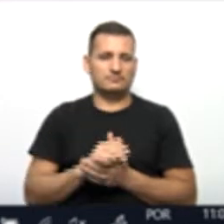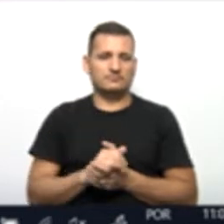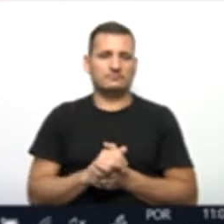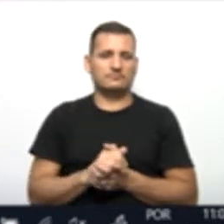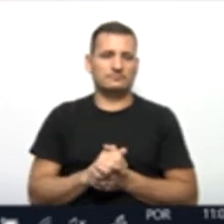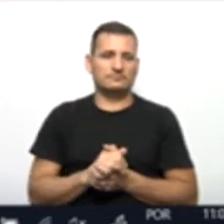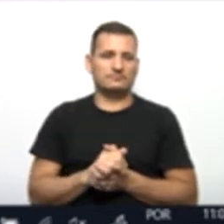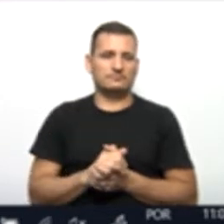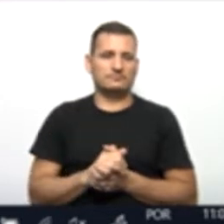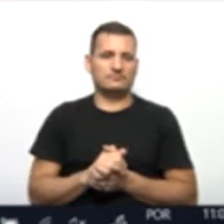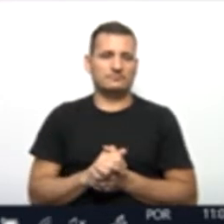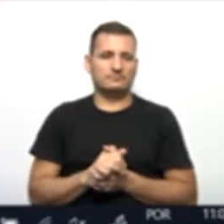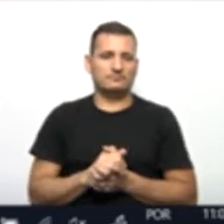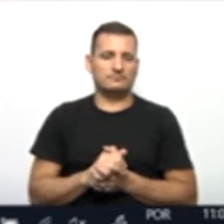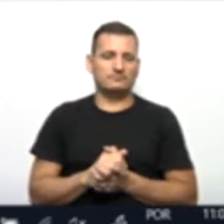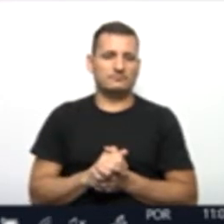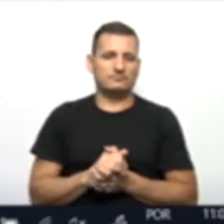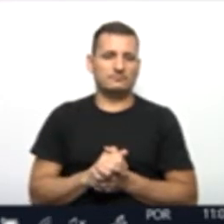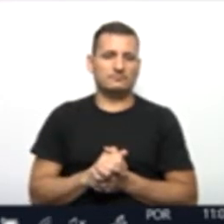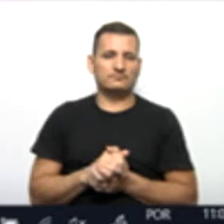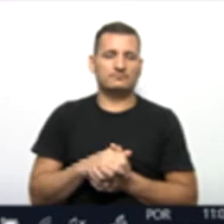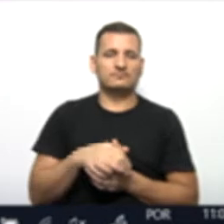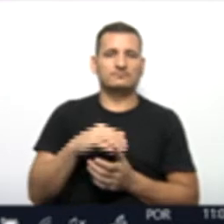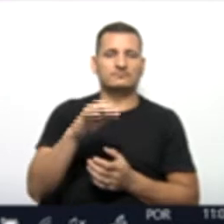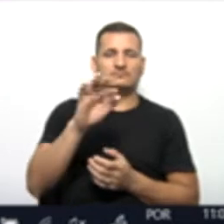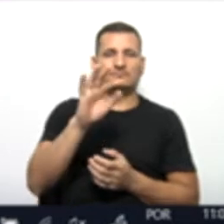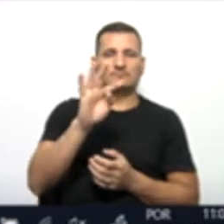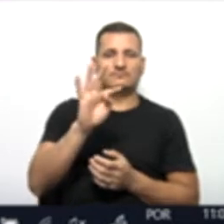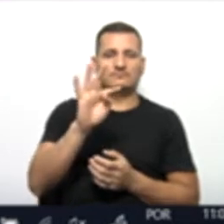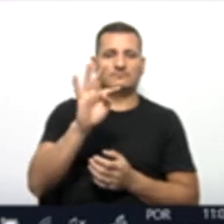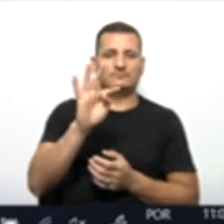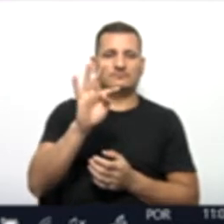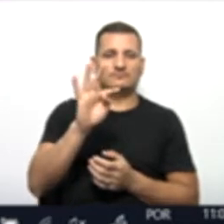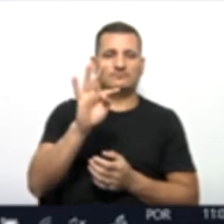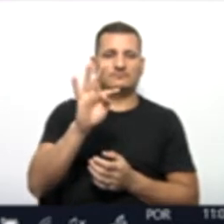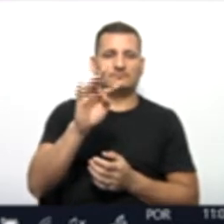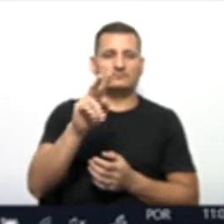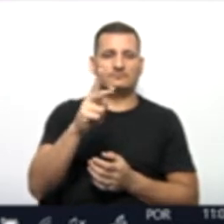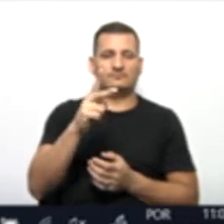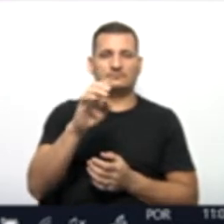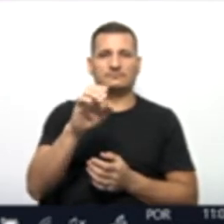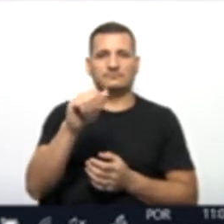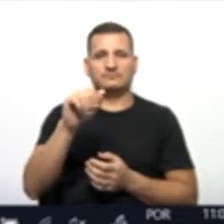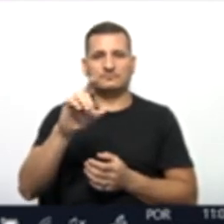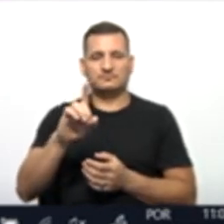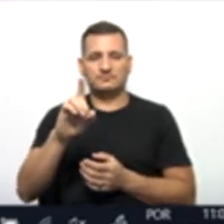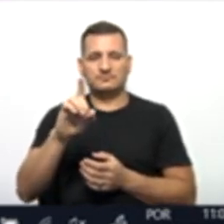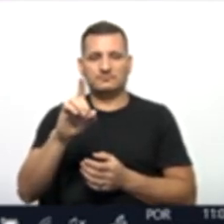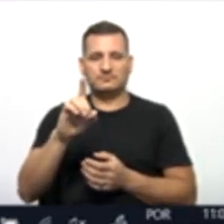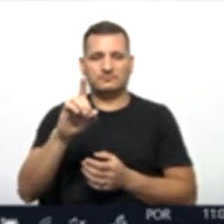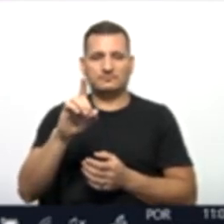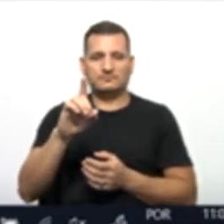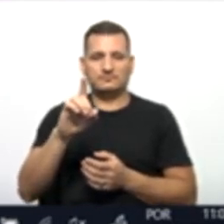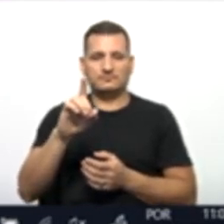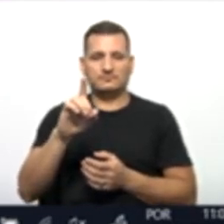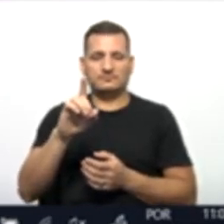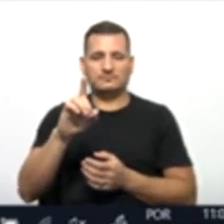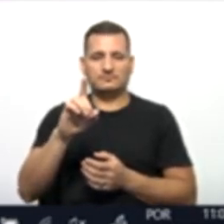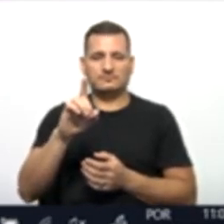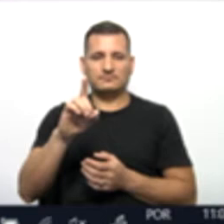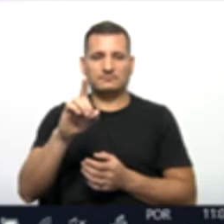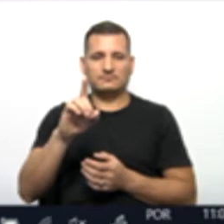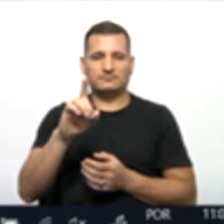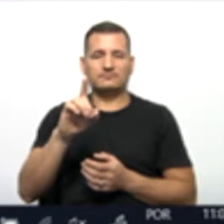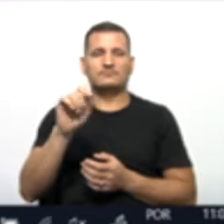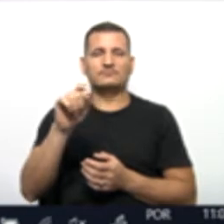e th tentei lindo fim se não tá errado também esses e dirigente é o nosso